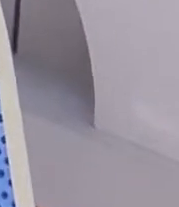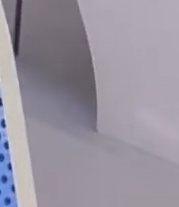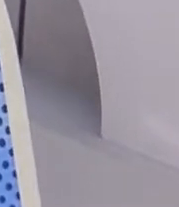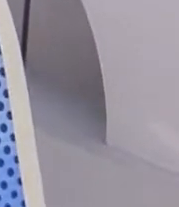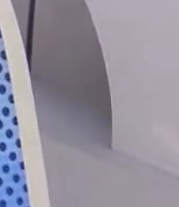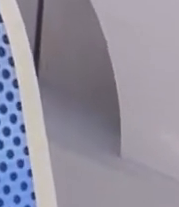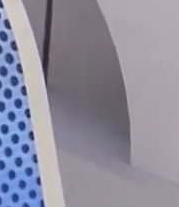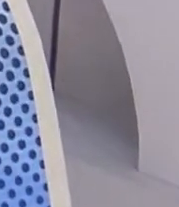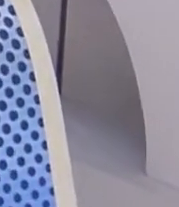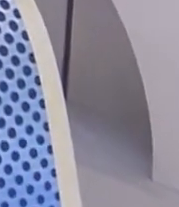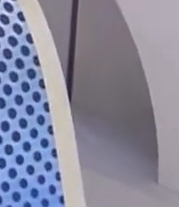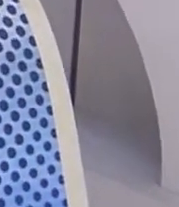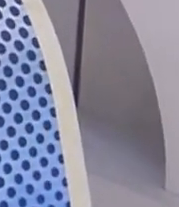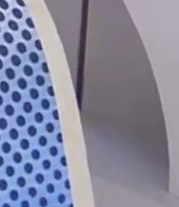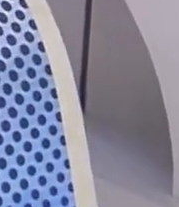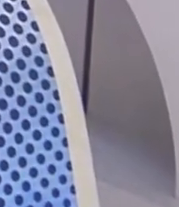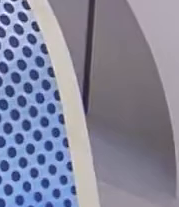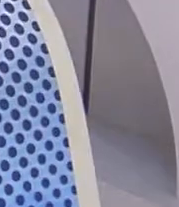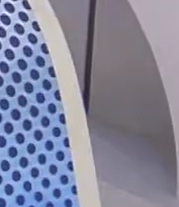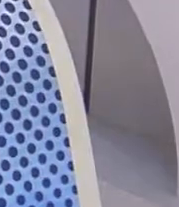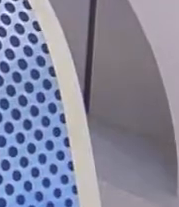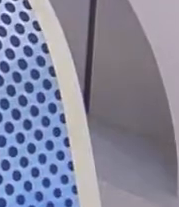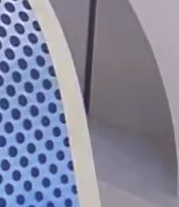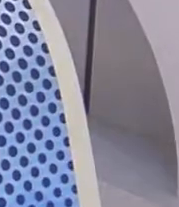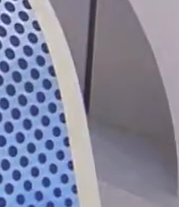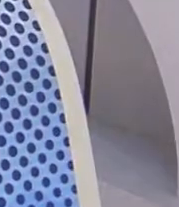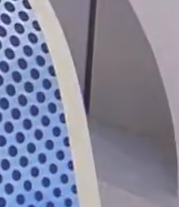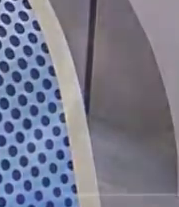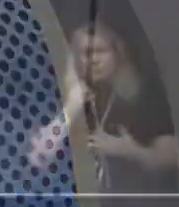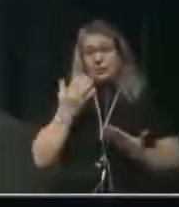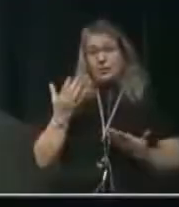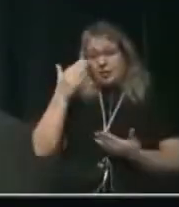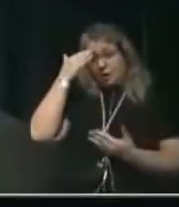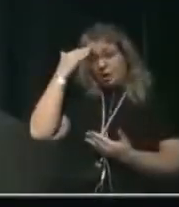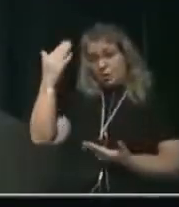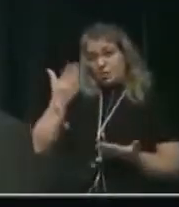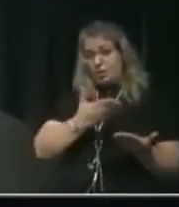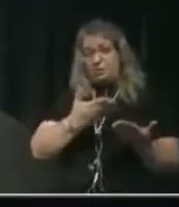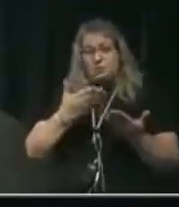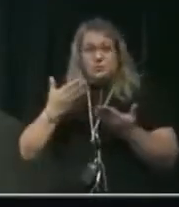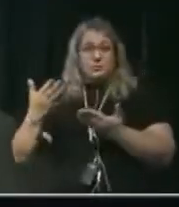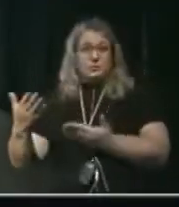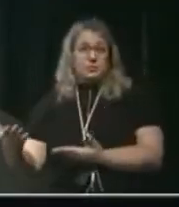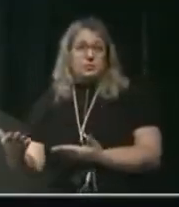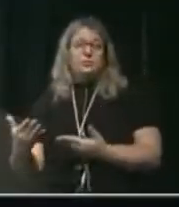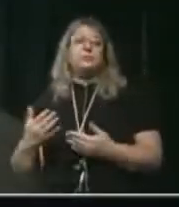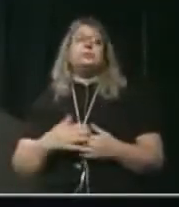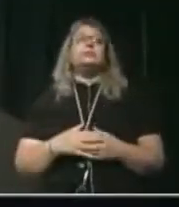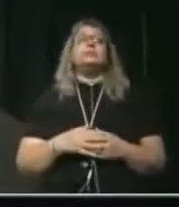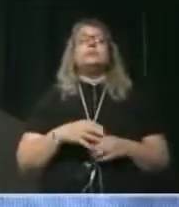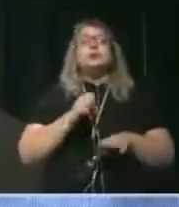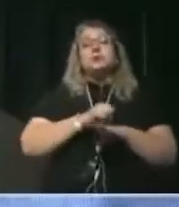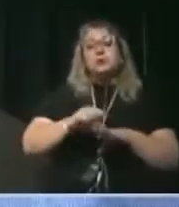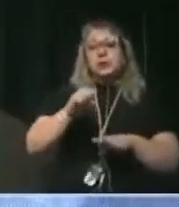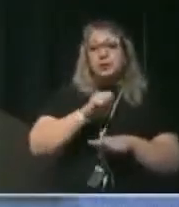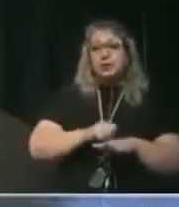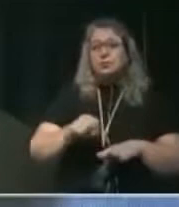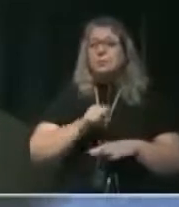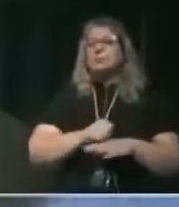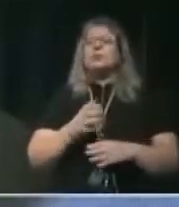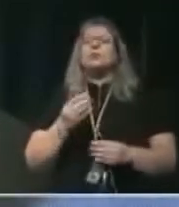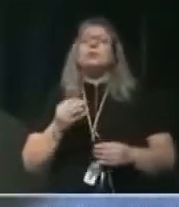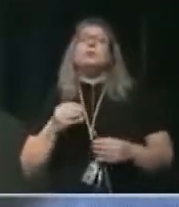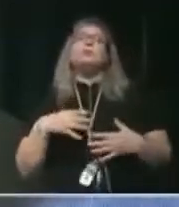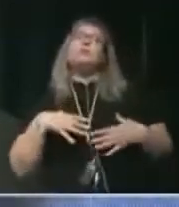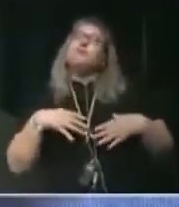discussões de estratégias de crescimento do setor O evento é promovido pelo Sebrae em parceria com a associação